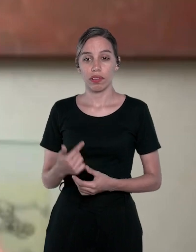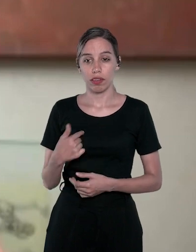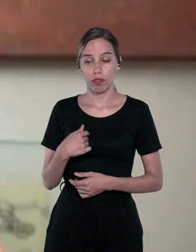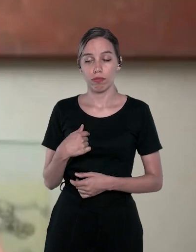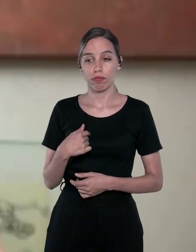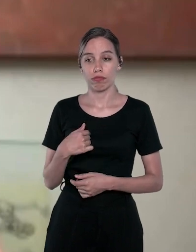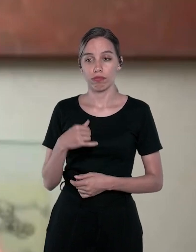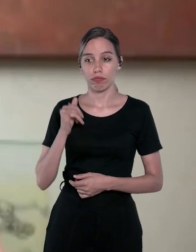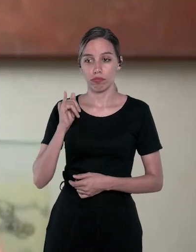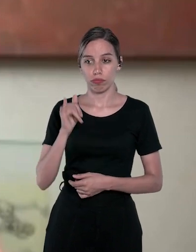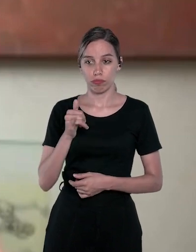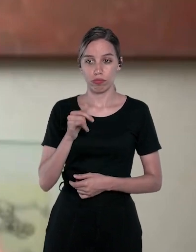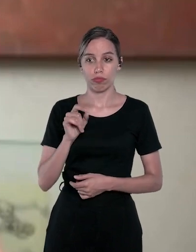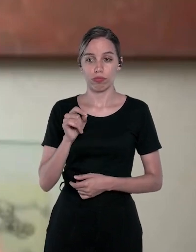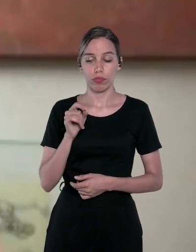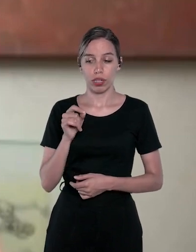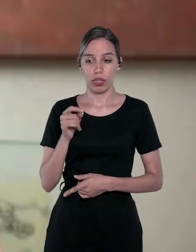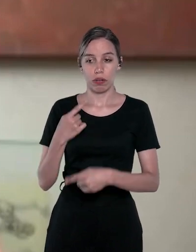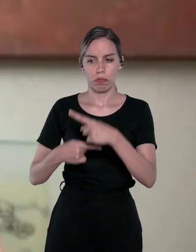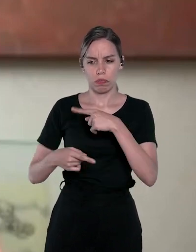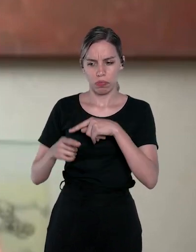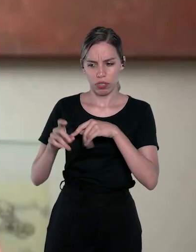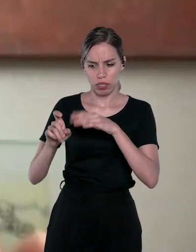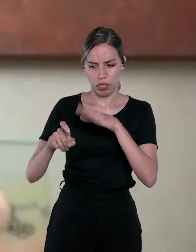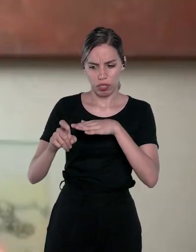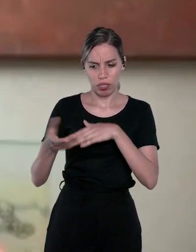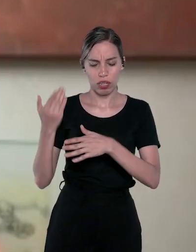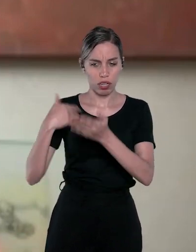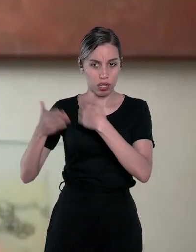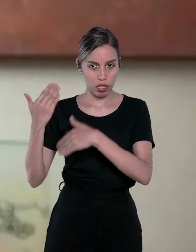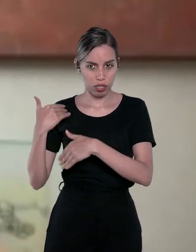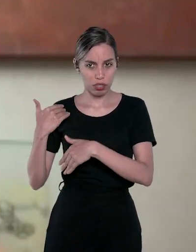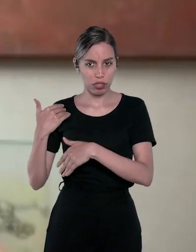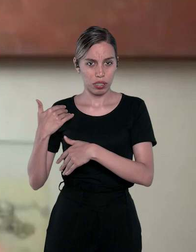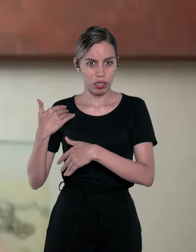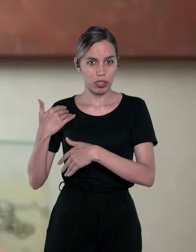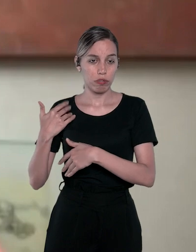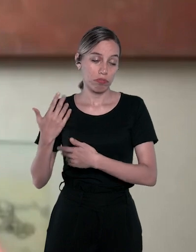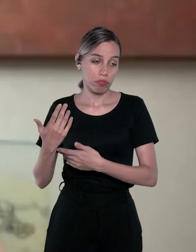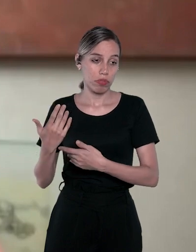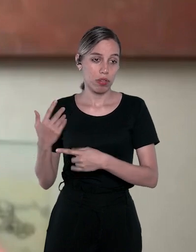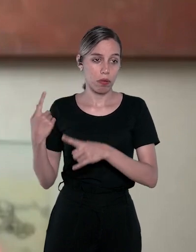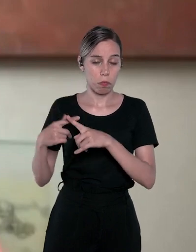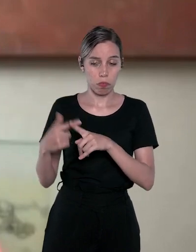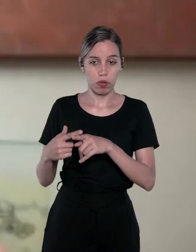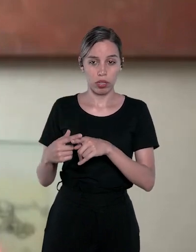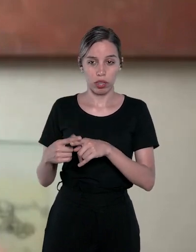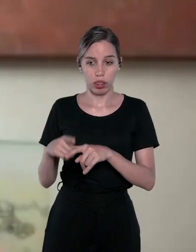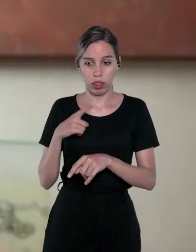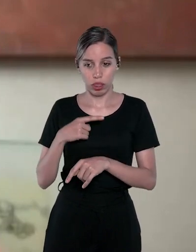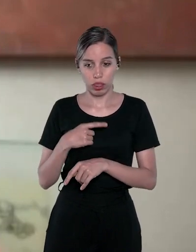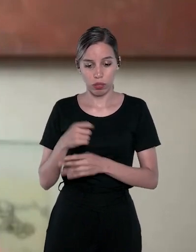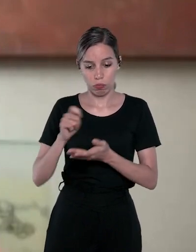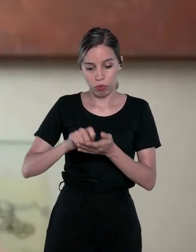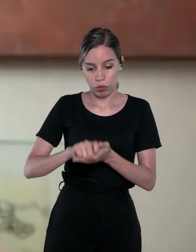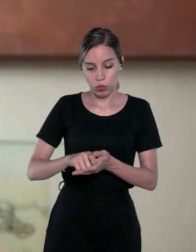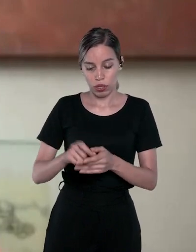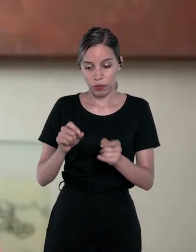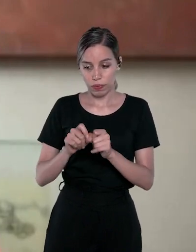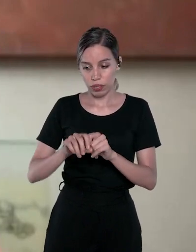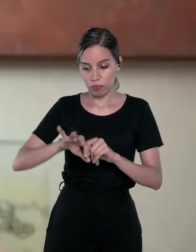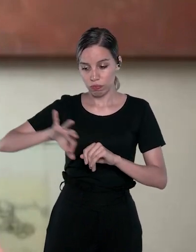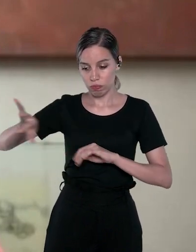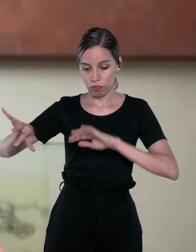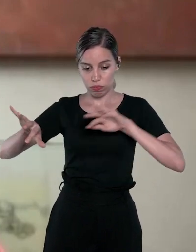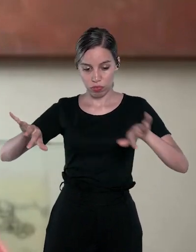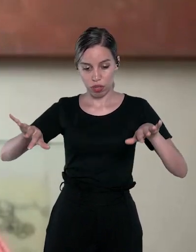porque, na verdade, o Lévi-Strauss não faz uma distinção muito clara entre isso.